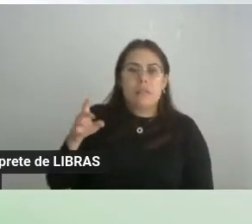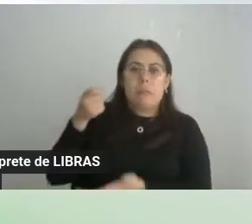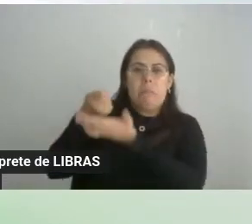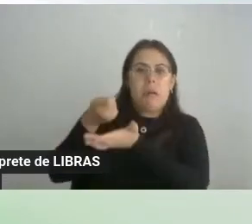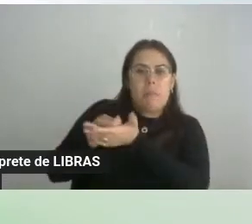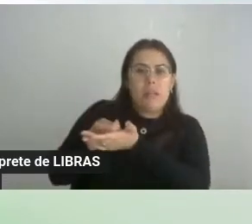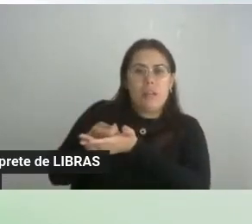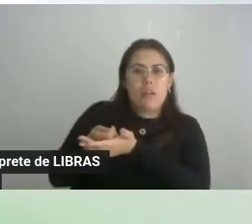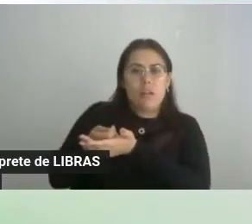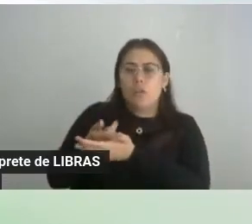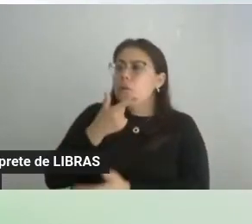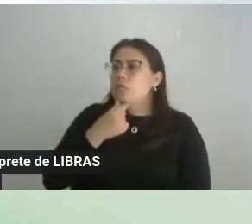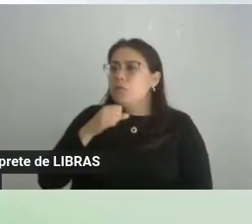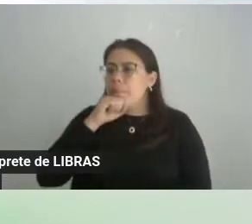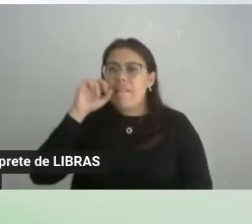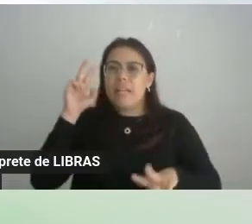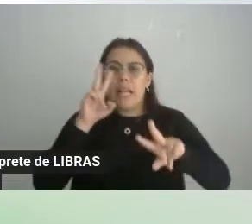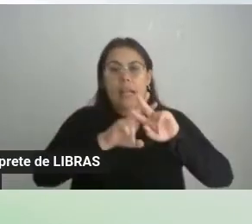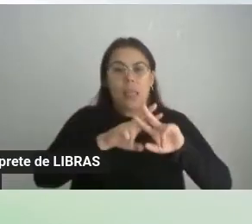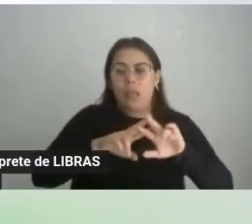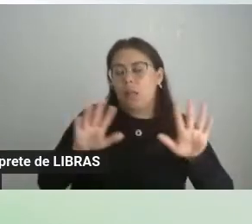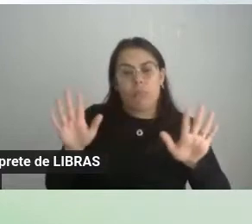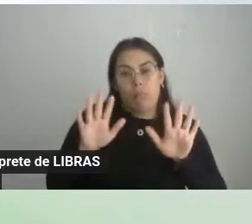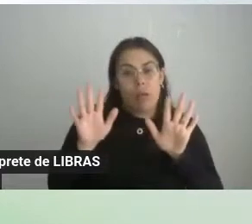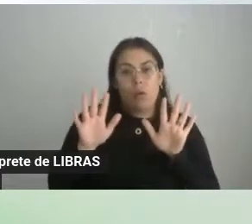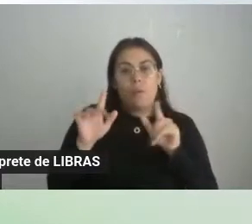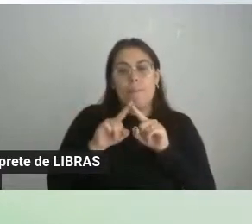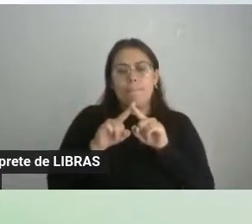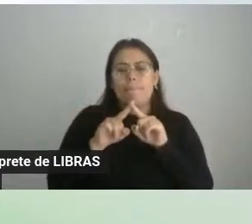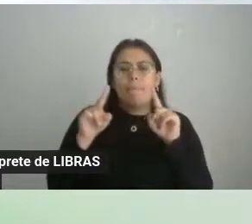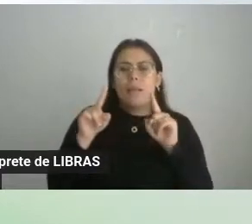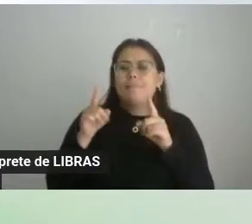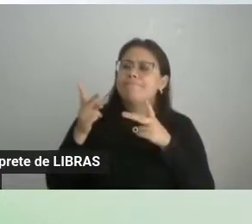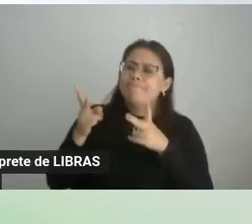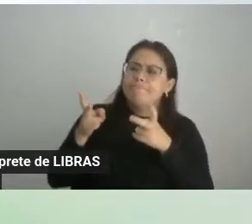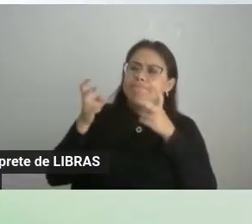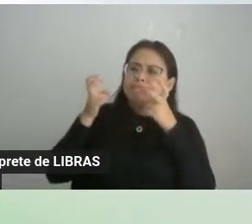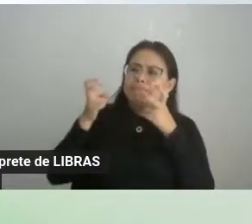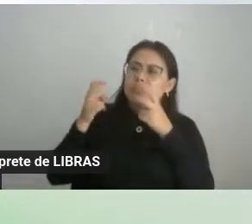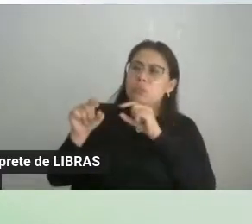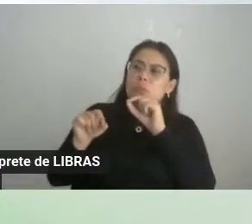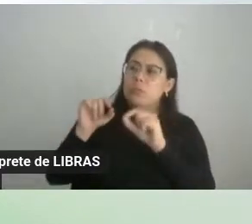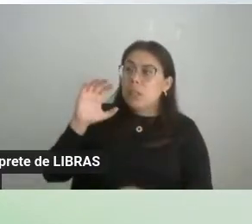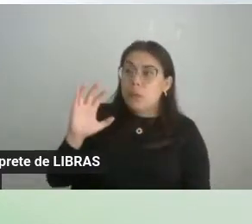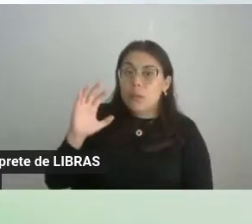na cadeia, Não, um olhar acolhedor para entender o que está se passando, o que está acontecendo, por que determinadas falas